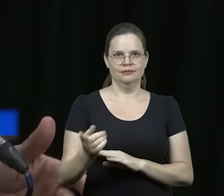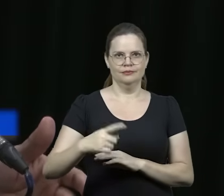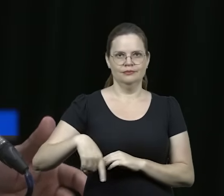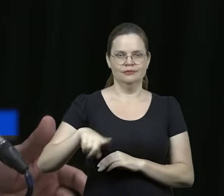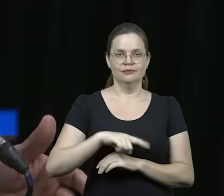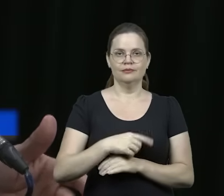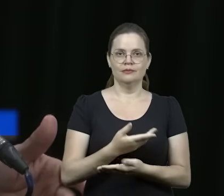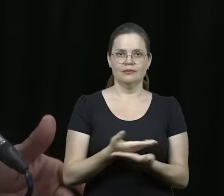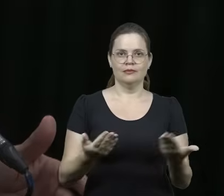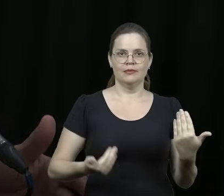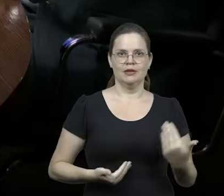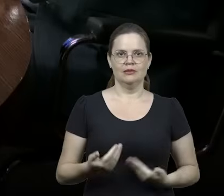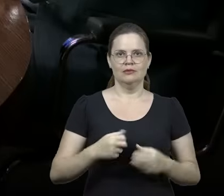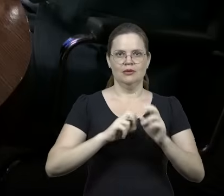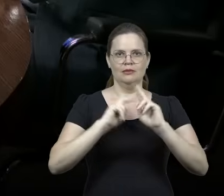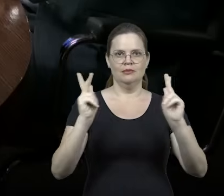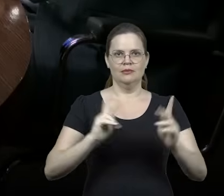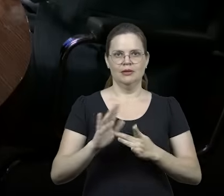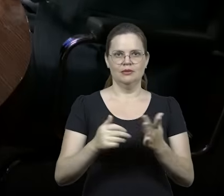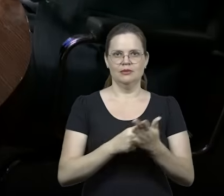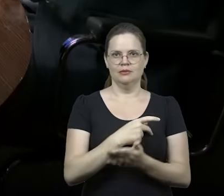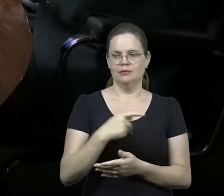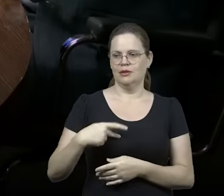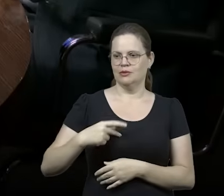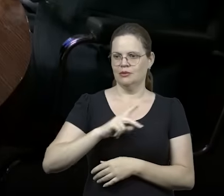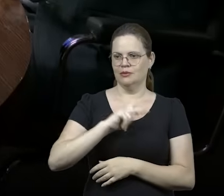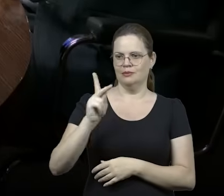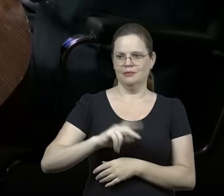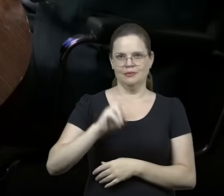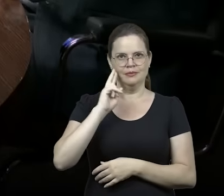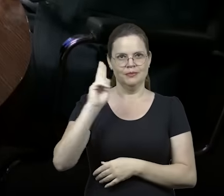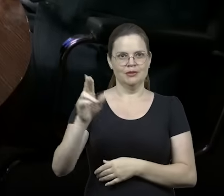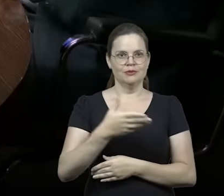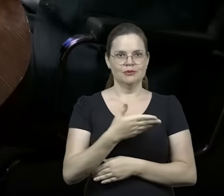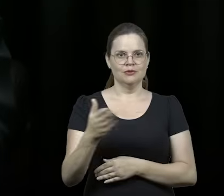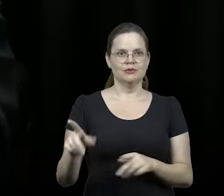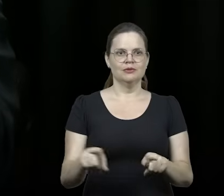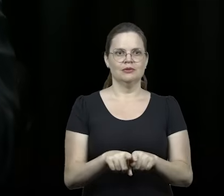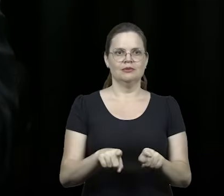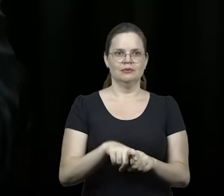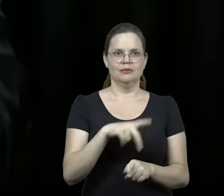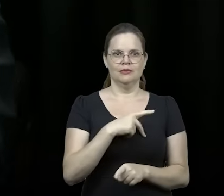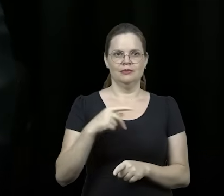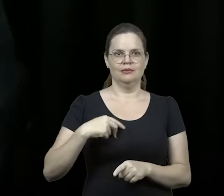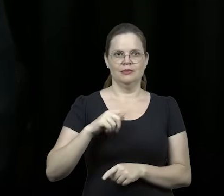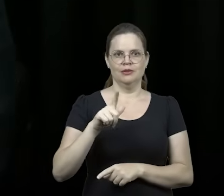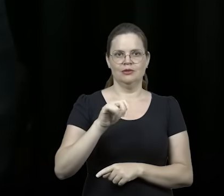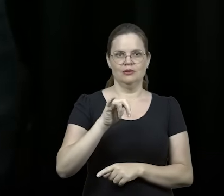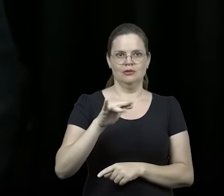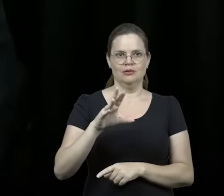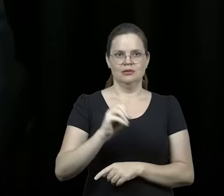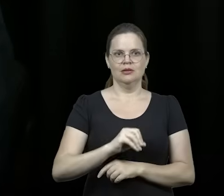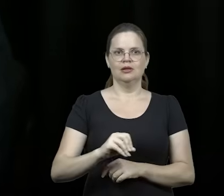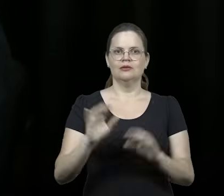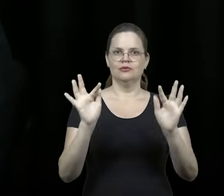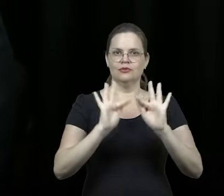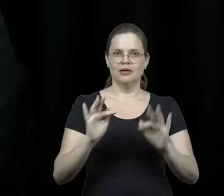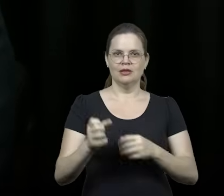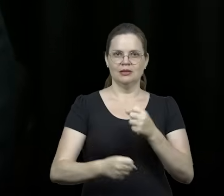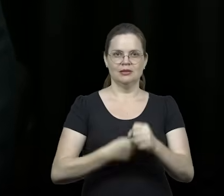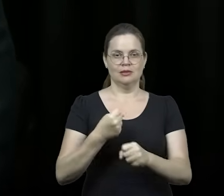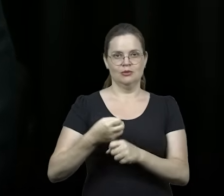queridos irmãos e amigos. A paz do Senhor, pastor Leonardo. Paz do Senhor, pastor Luciano. Um feliz ano novo para todos